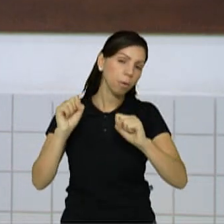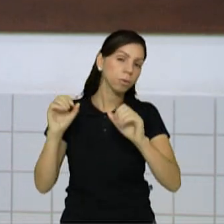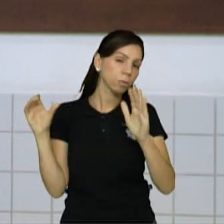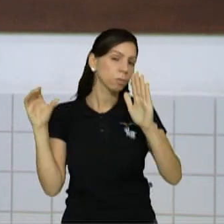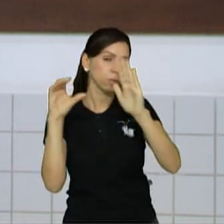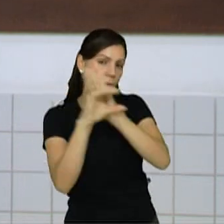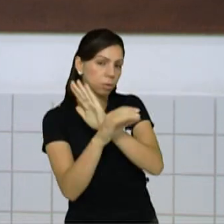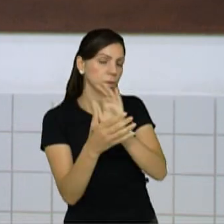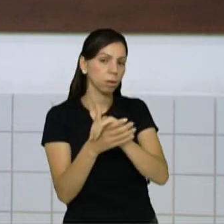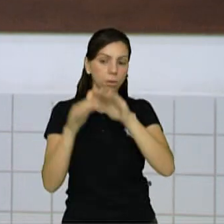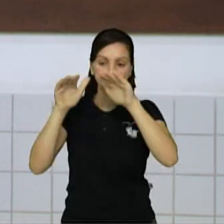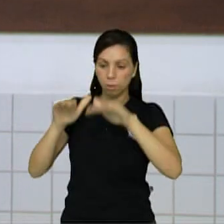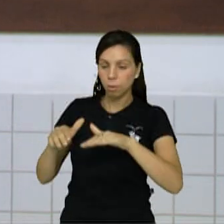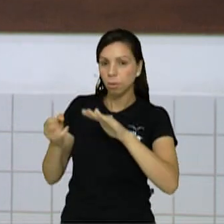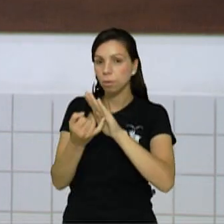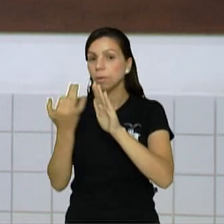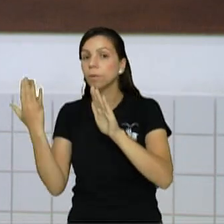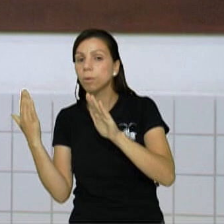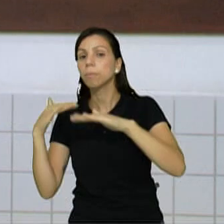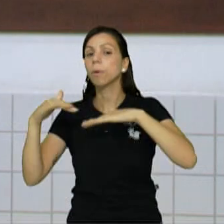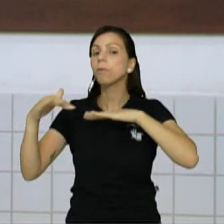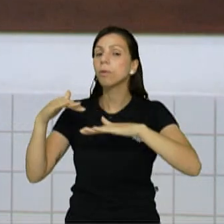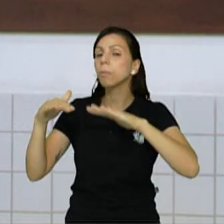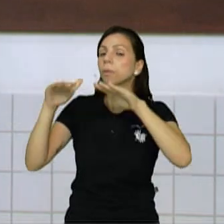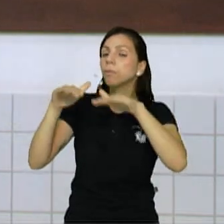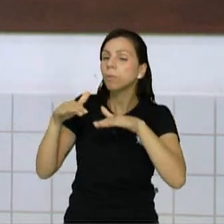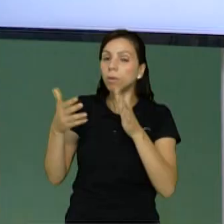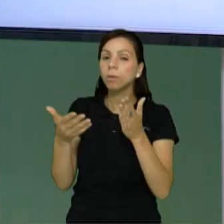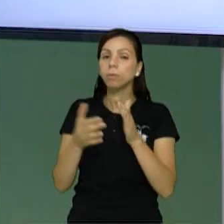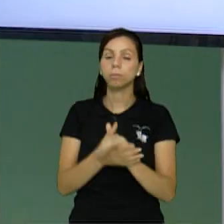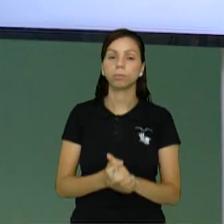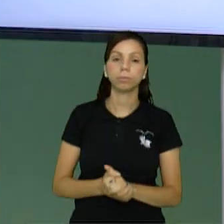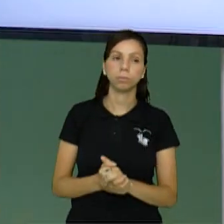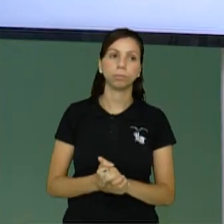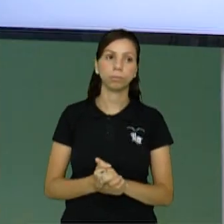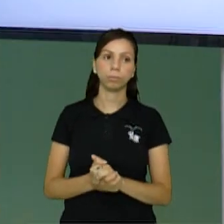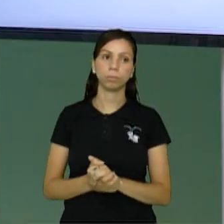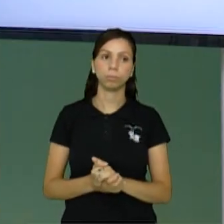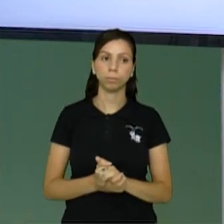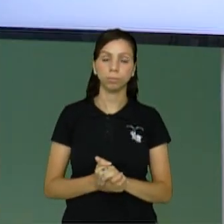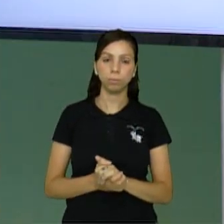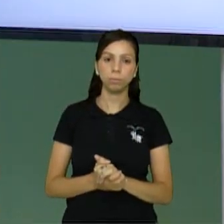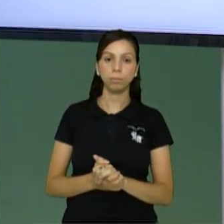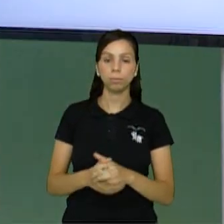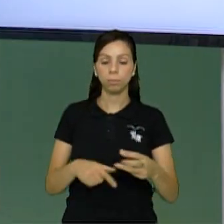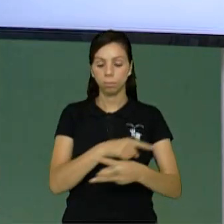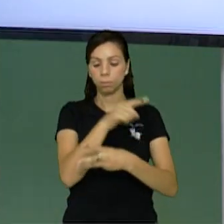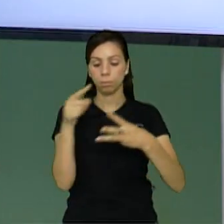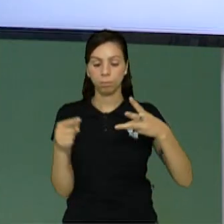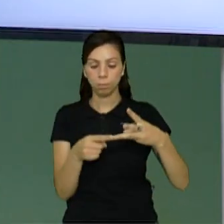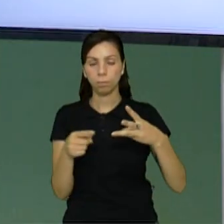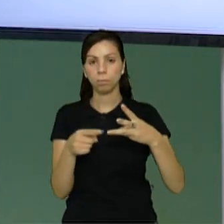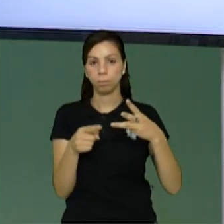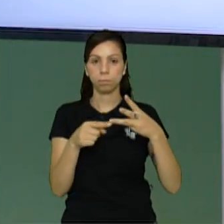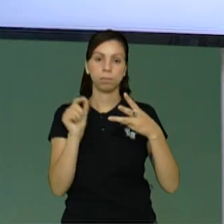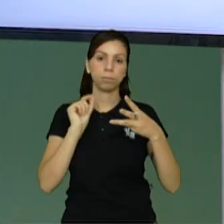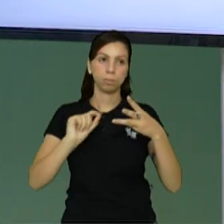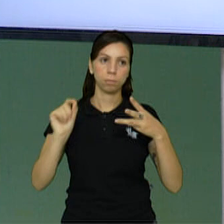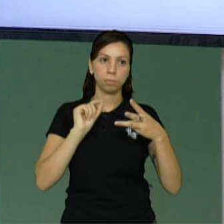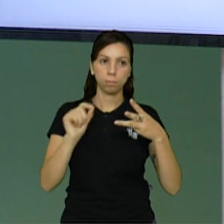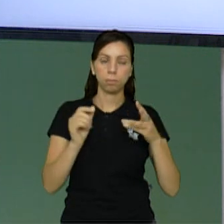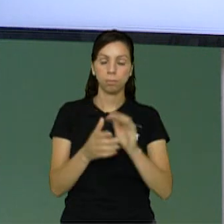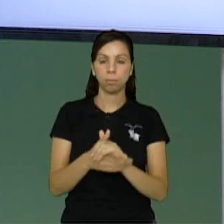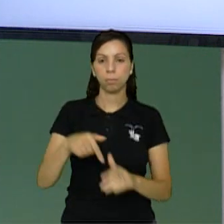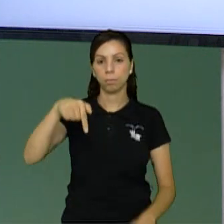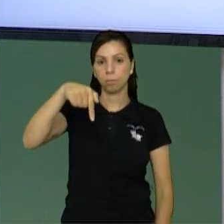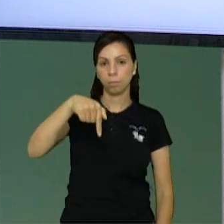conceito da conservação da quantidade de movimento. Lembre-se, olha só, a quantidade de movimento, na terceira ideia, a quantidade que